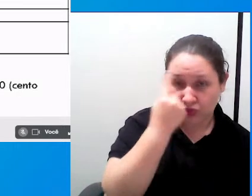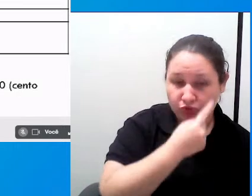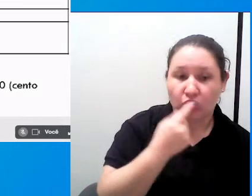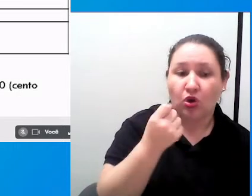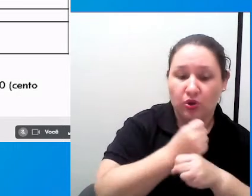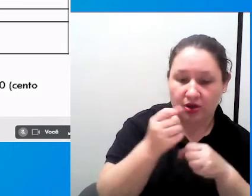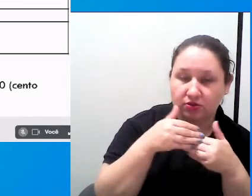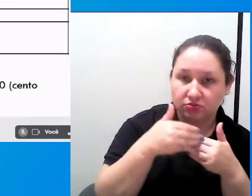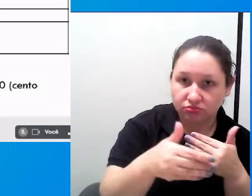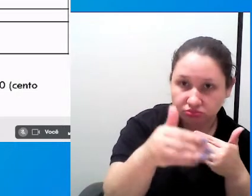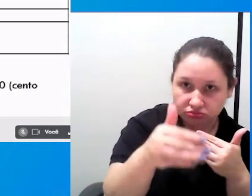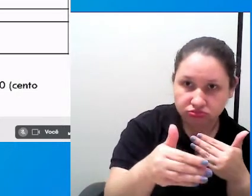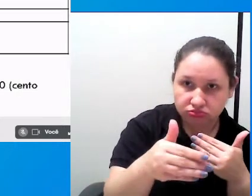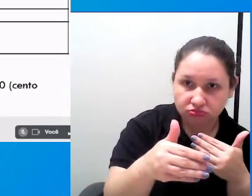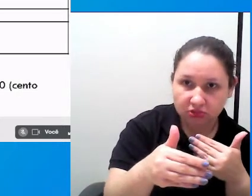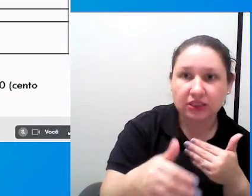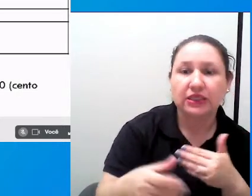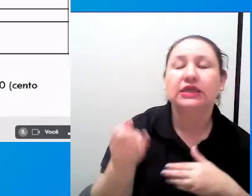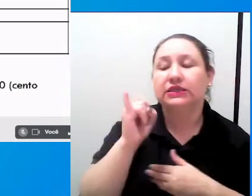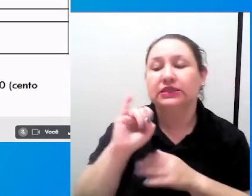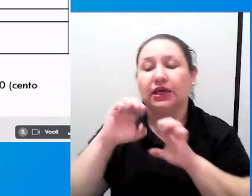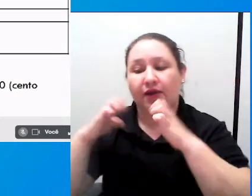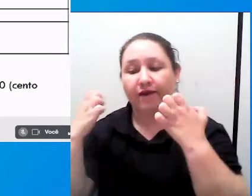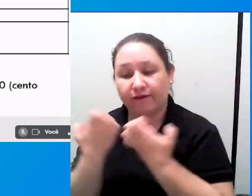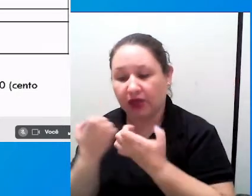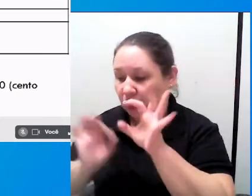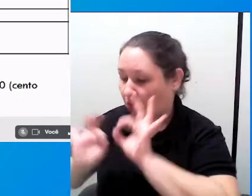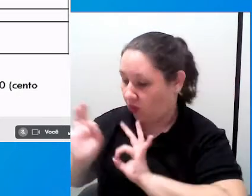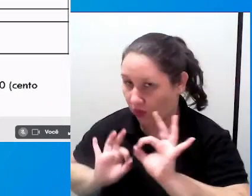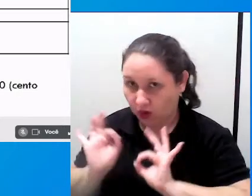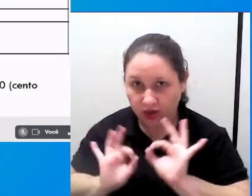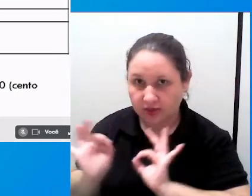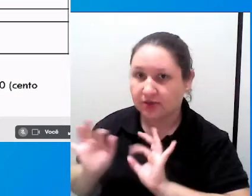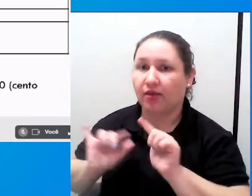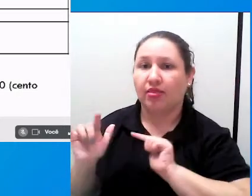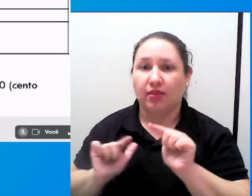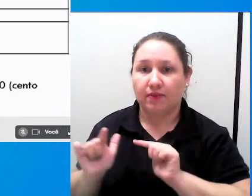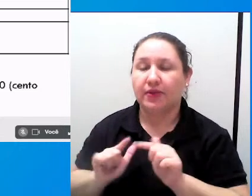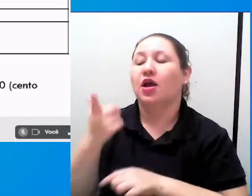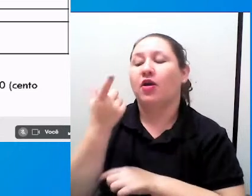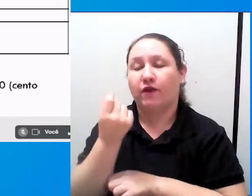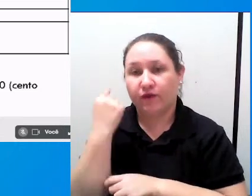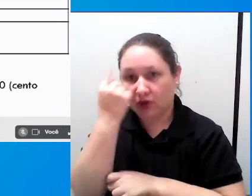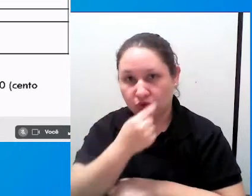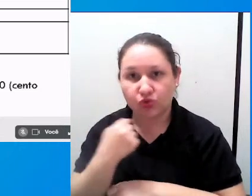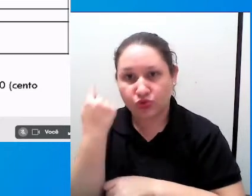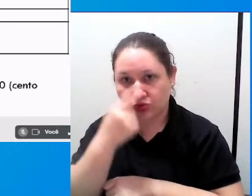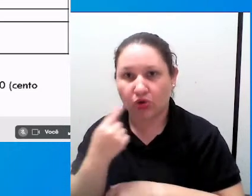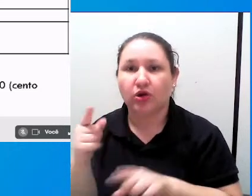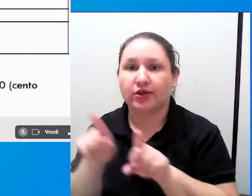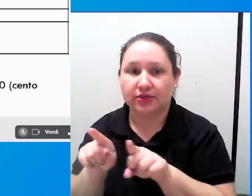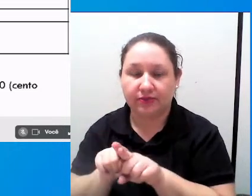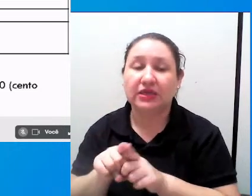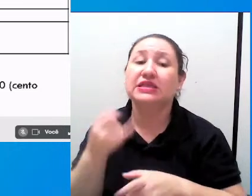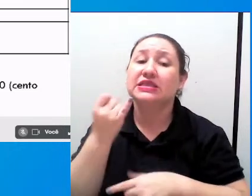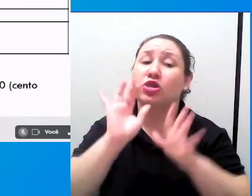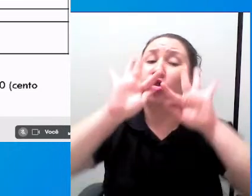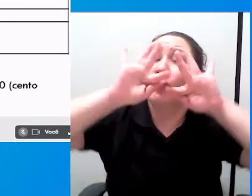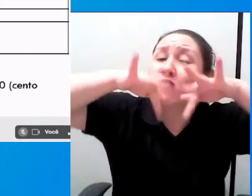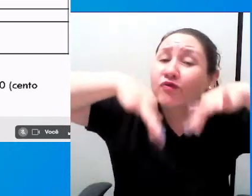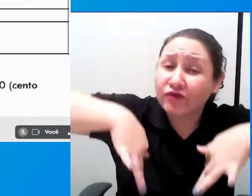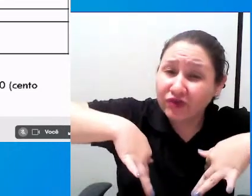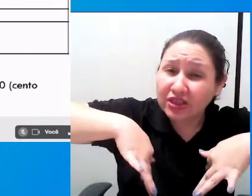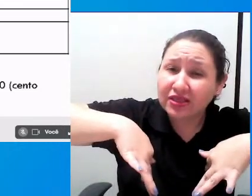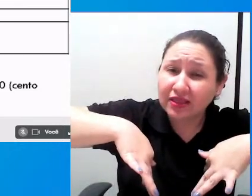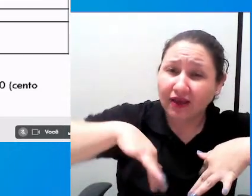organizadora de evento, é 20 horas por evento que ele participa. E se no fim do curso ele quiser fazer um